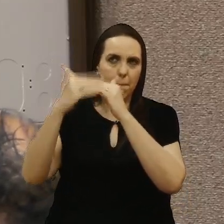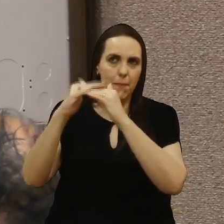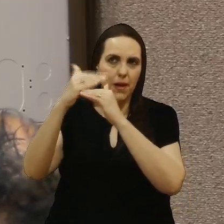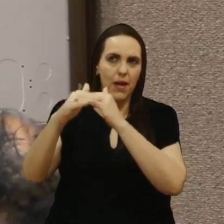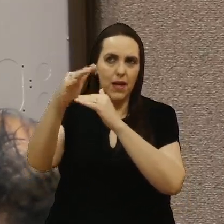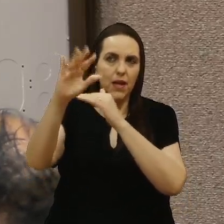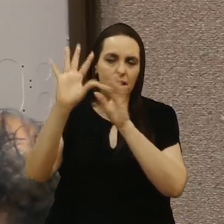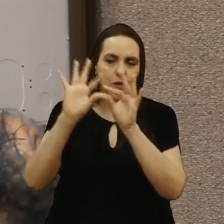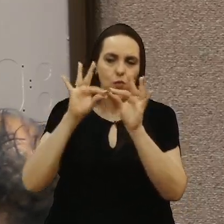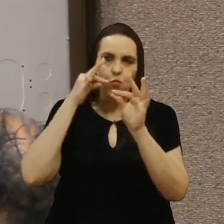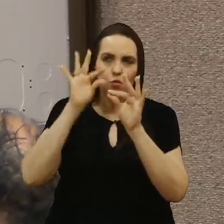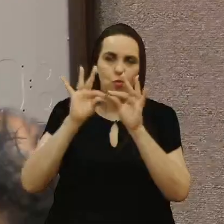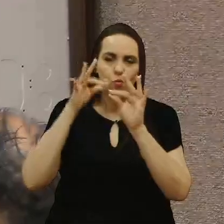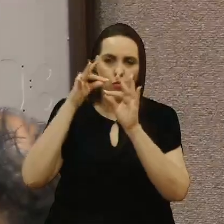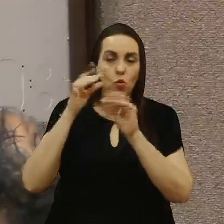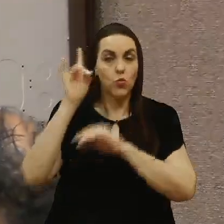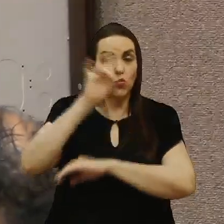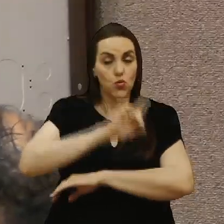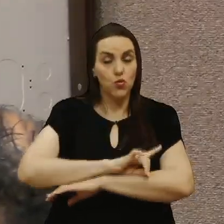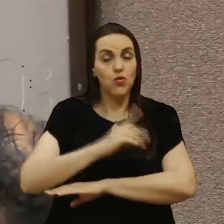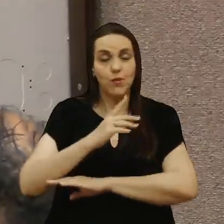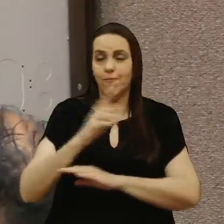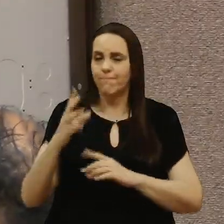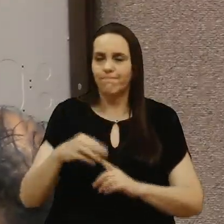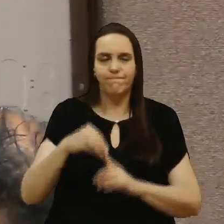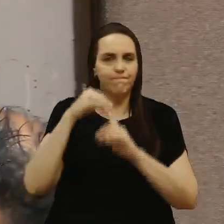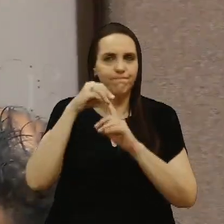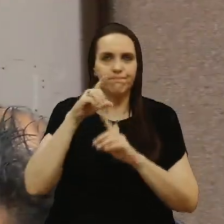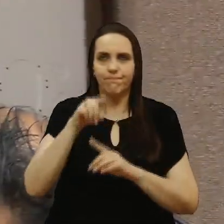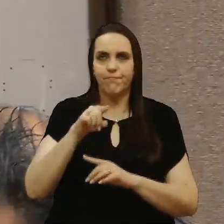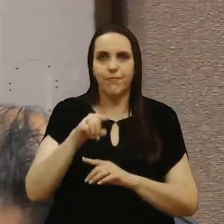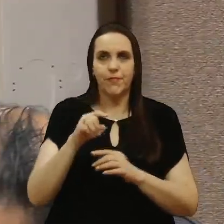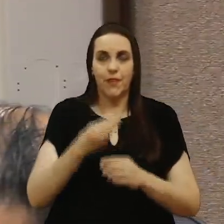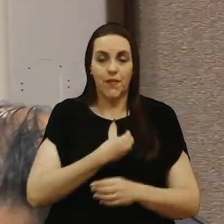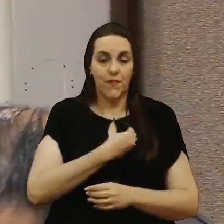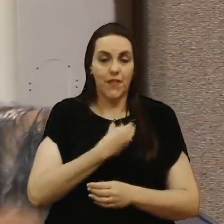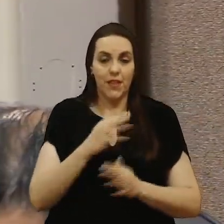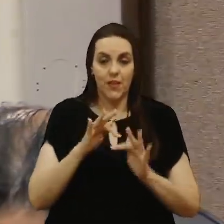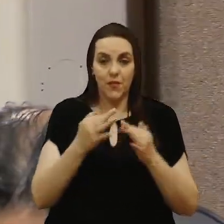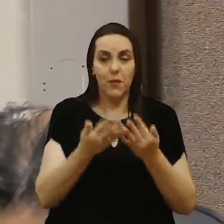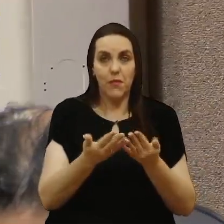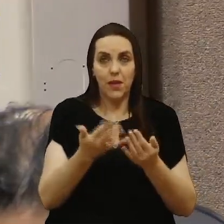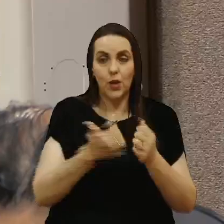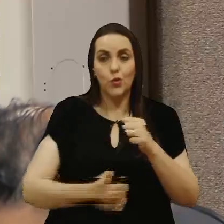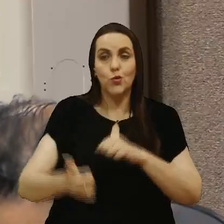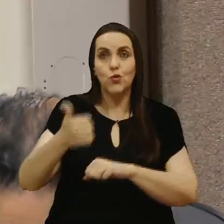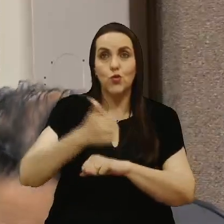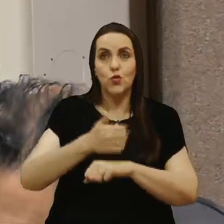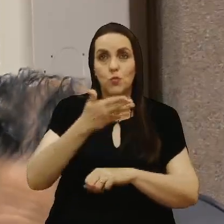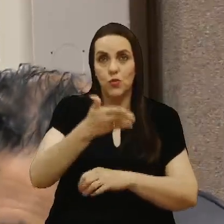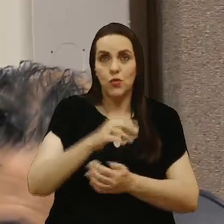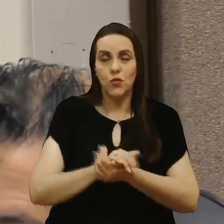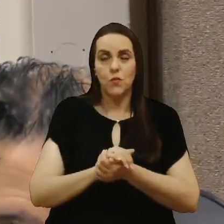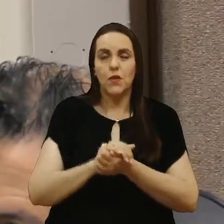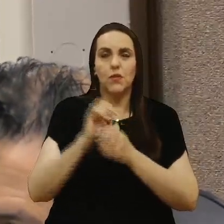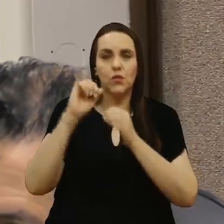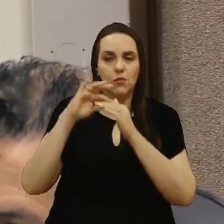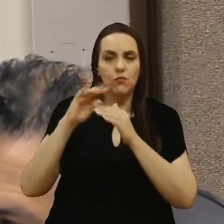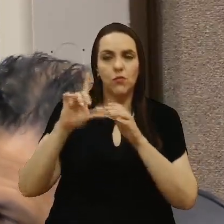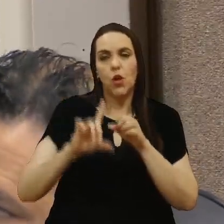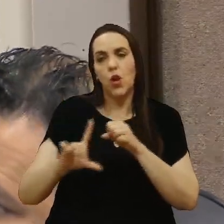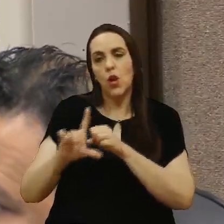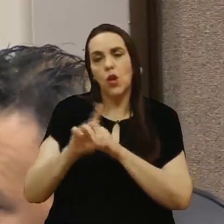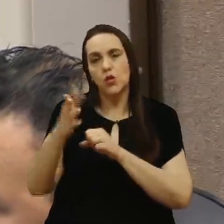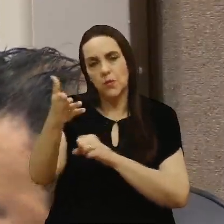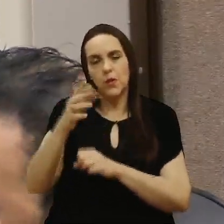que um dia foi essencial para a sobrevivência da família, agora foi substituído por esse loteamento solar das videiras, então,